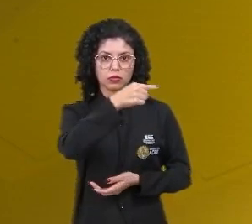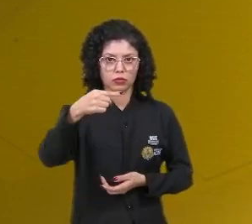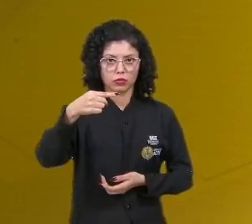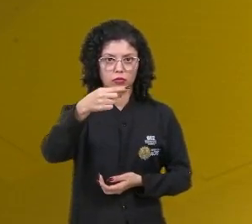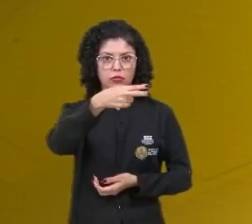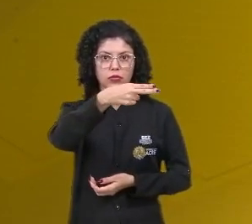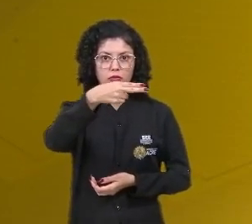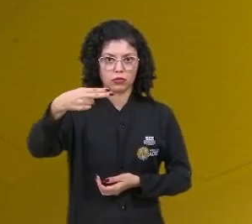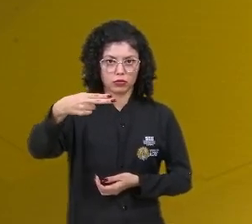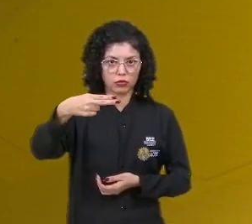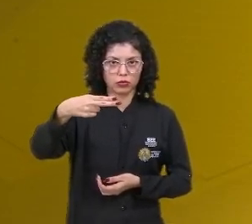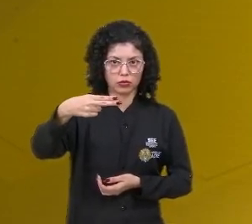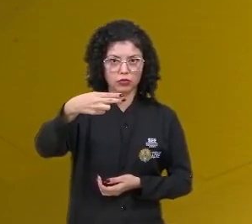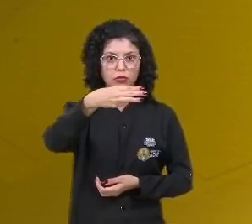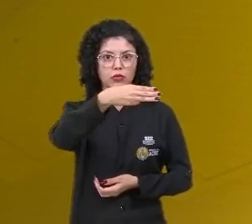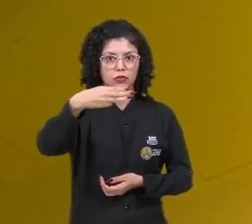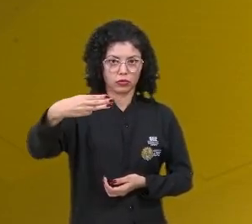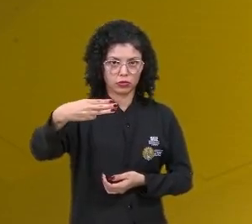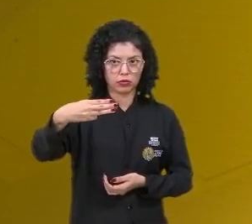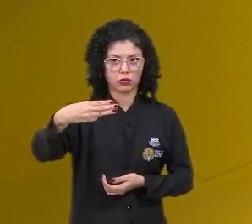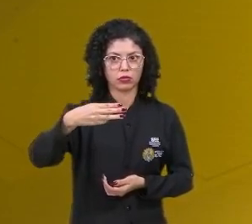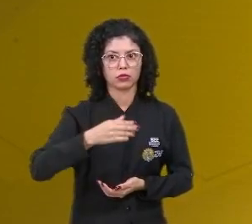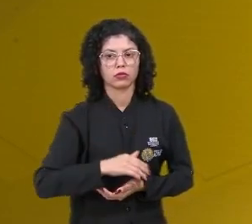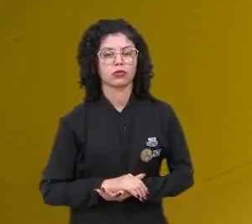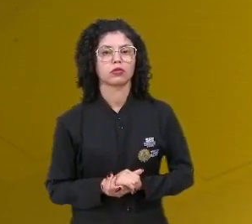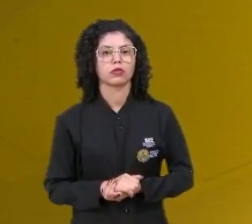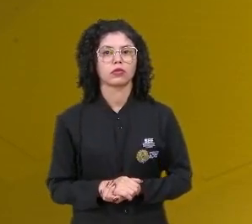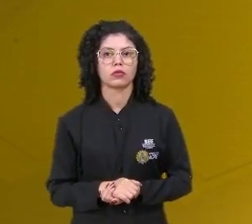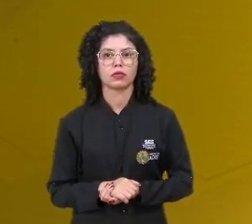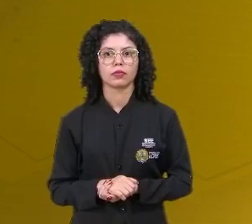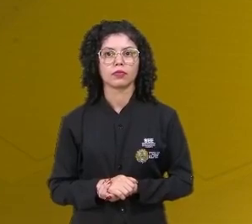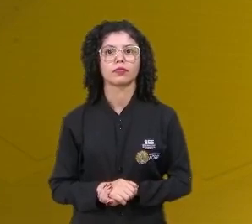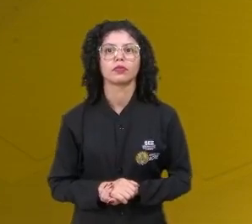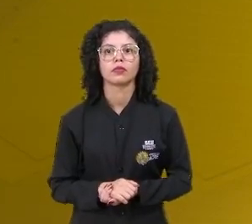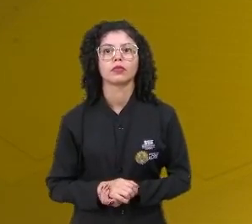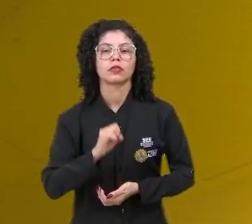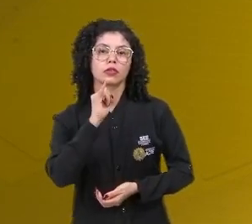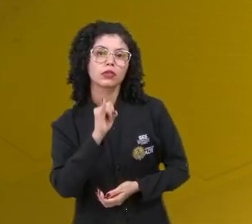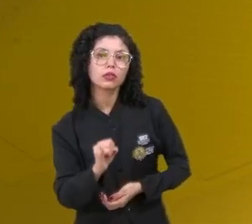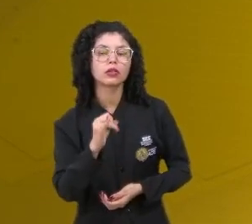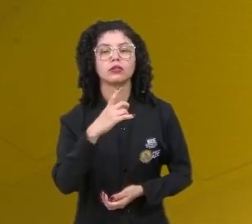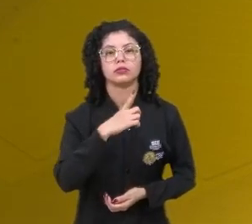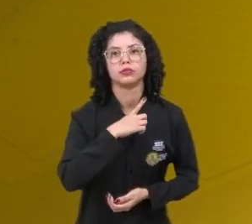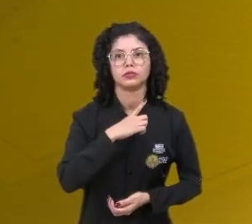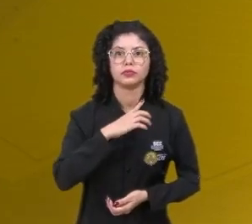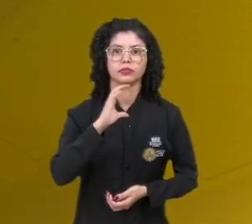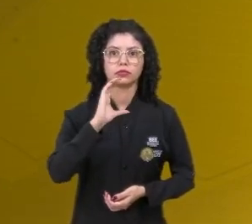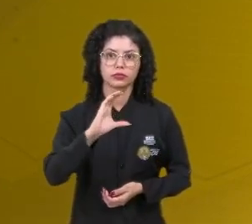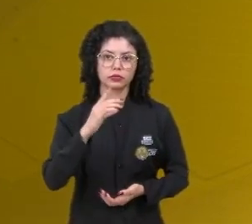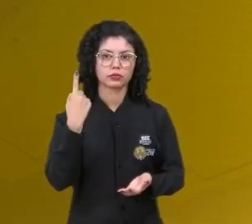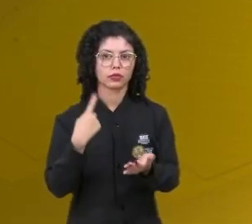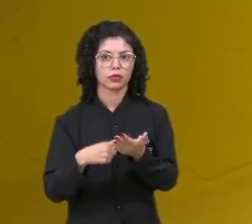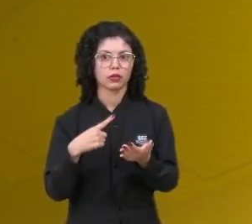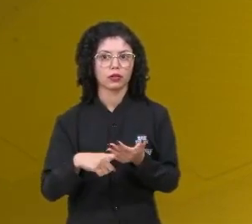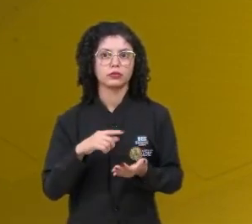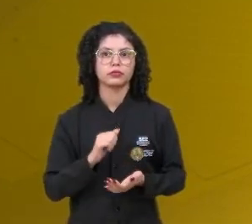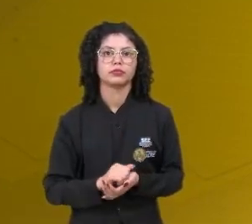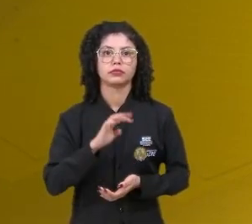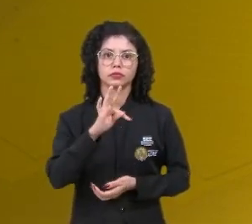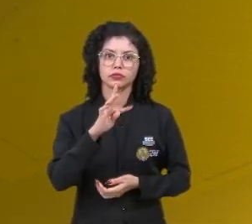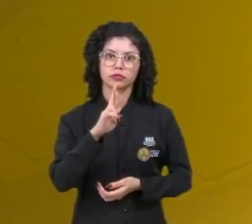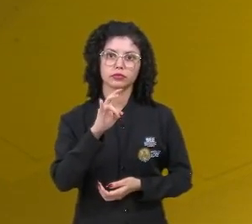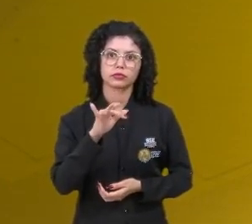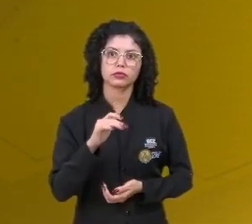Ligação simples, ligação dupla e ligação tripla. Se o carbono ele é considerado